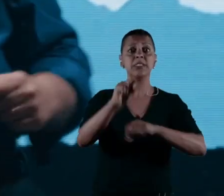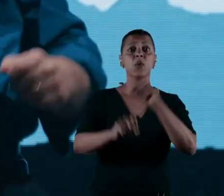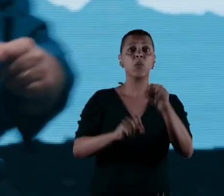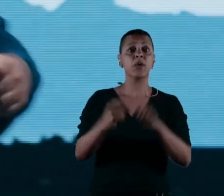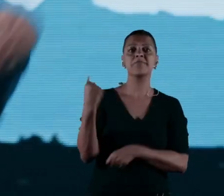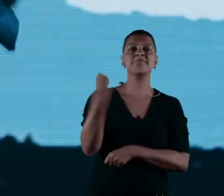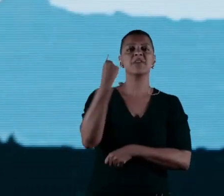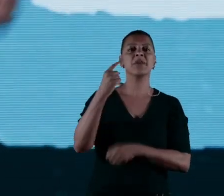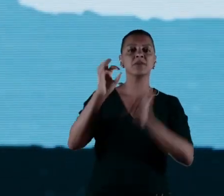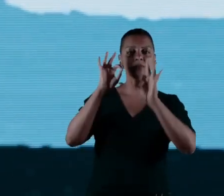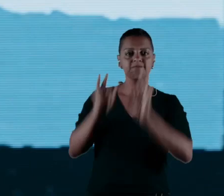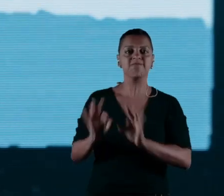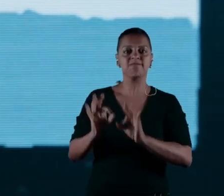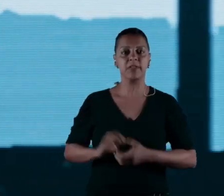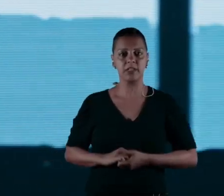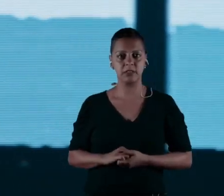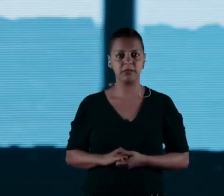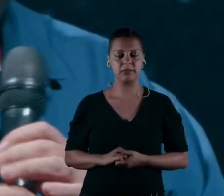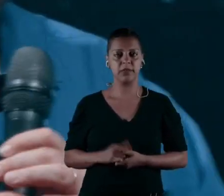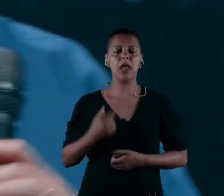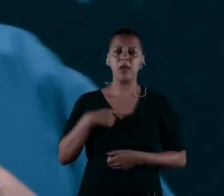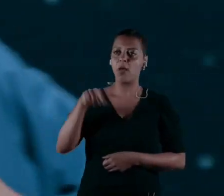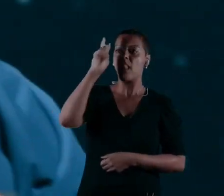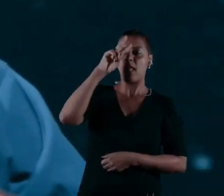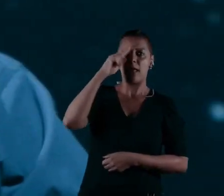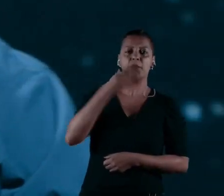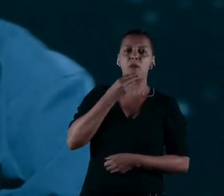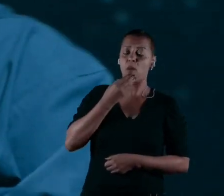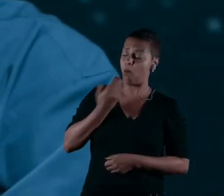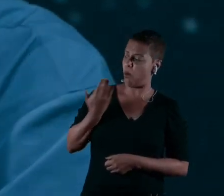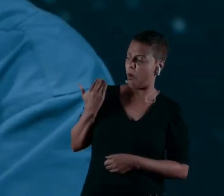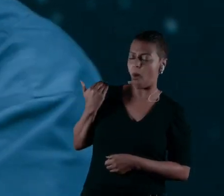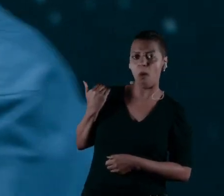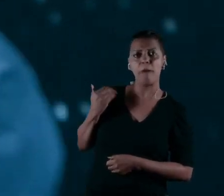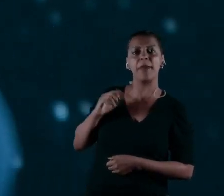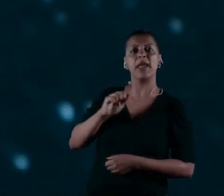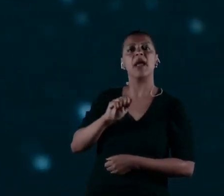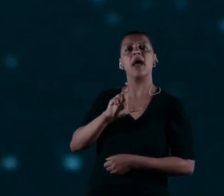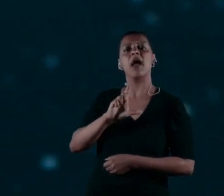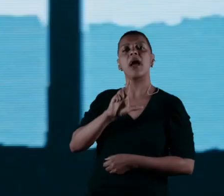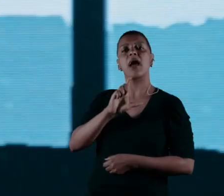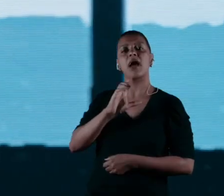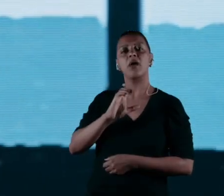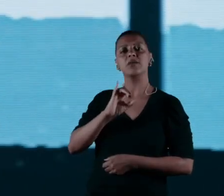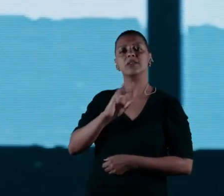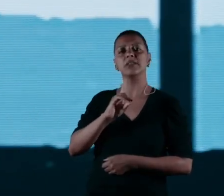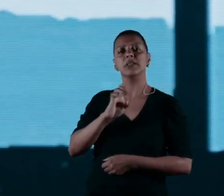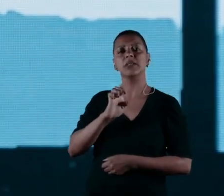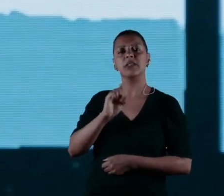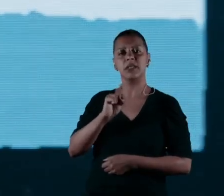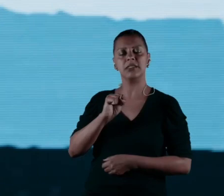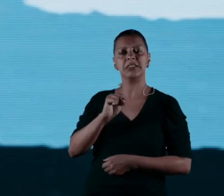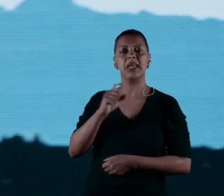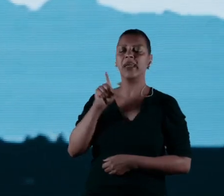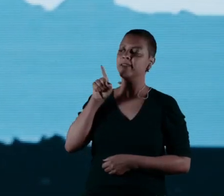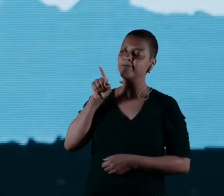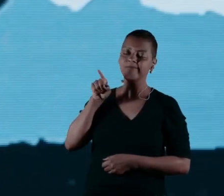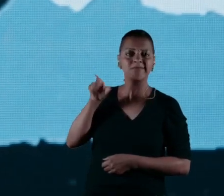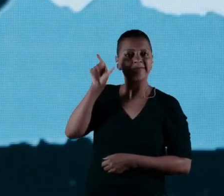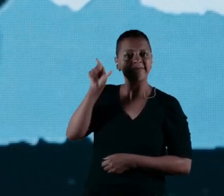lembro, o Alcides foi a pessoa que mais me ensinou nessa vida.